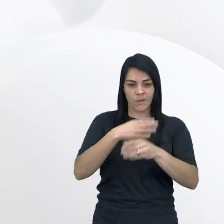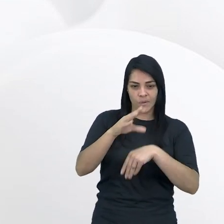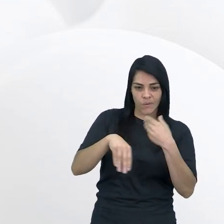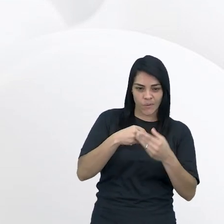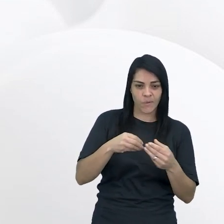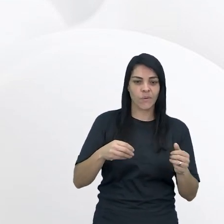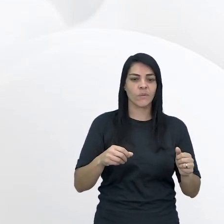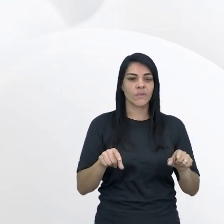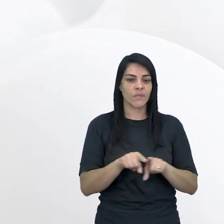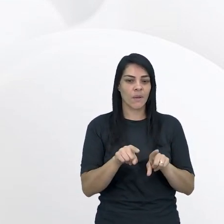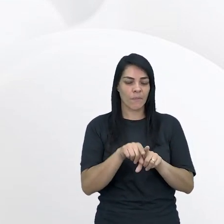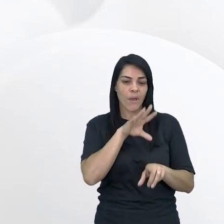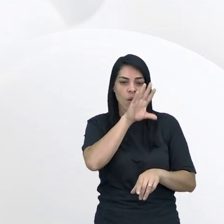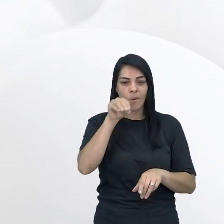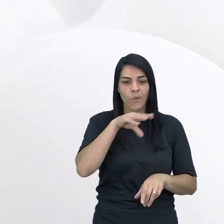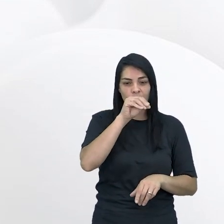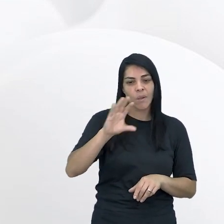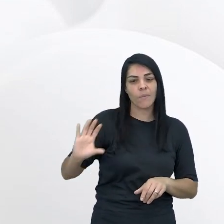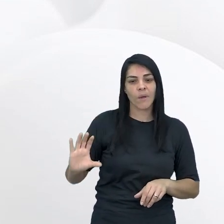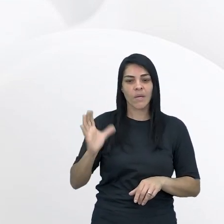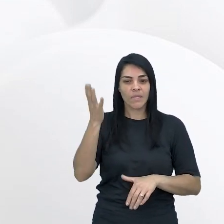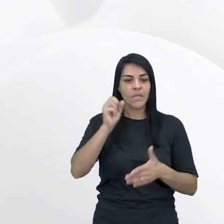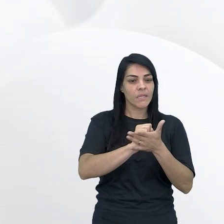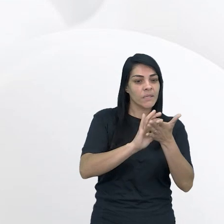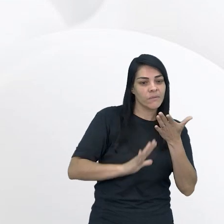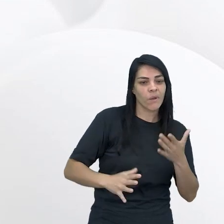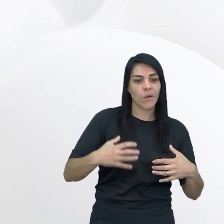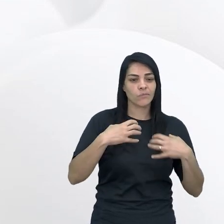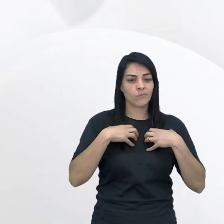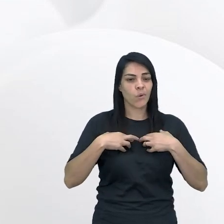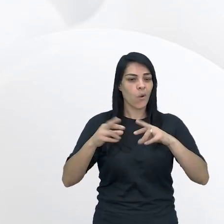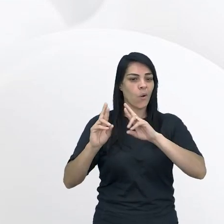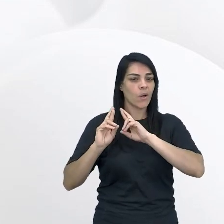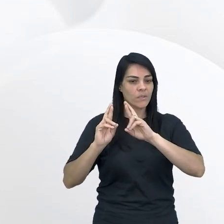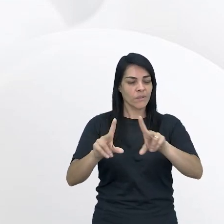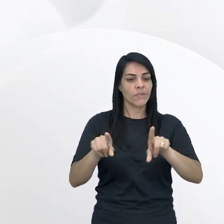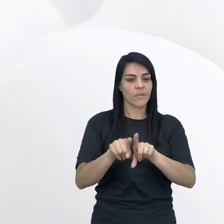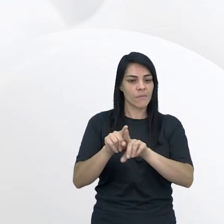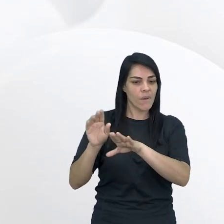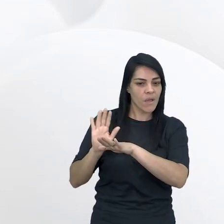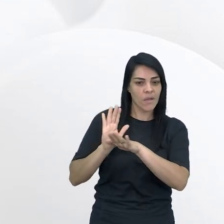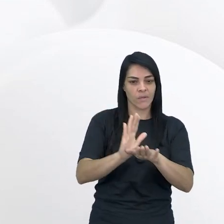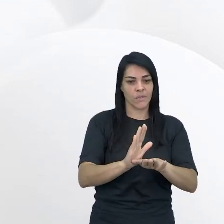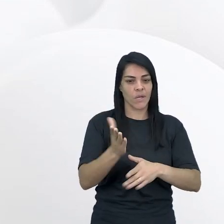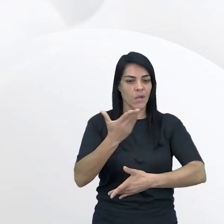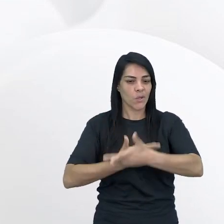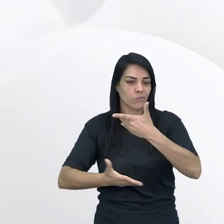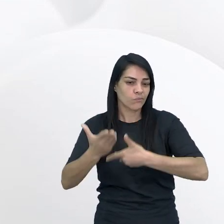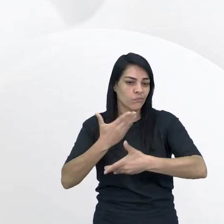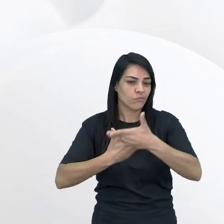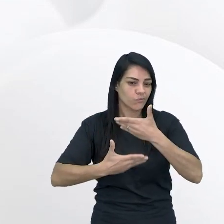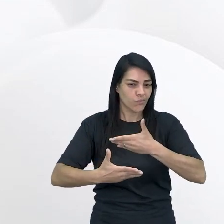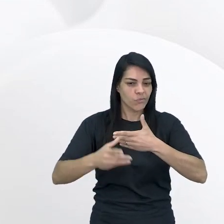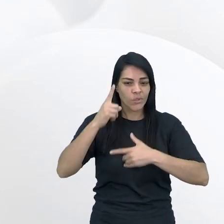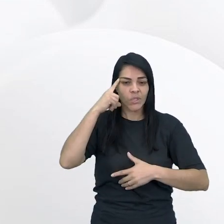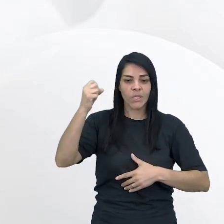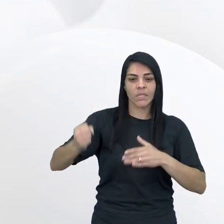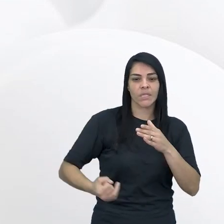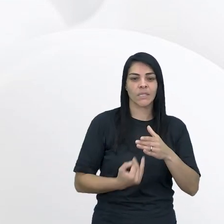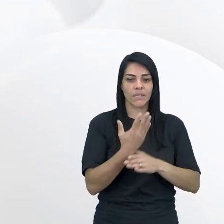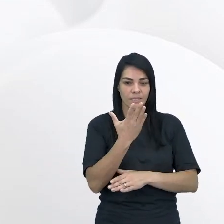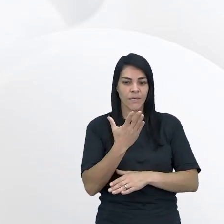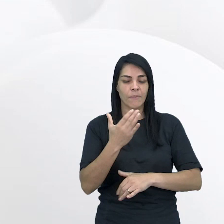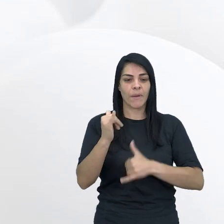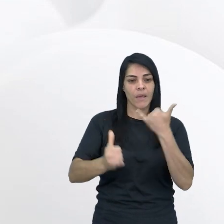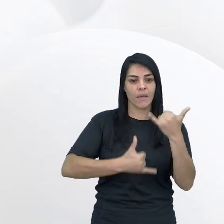intercâmbio oral para realizar as atividades de forma respeitosa e colaborativa, trocando ideias e engajando-se em